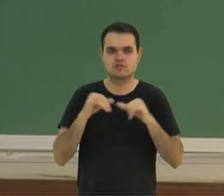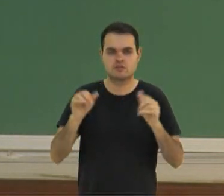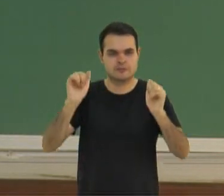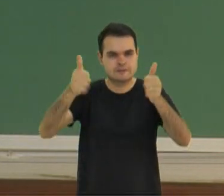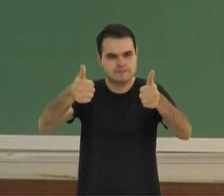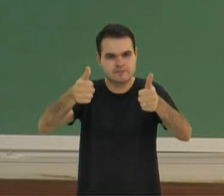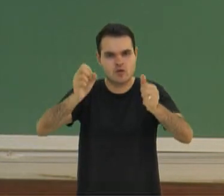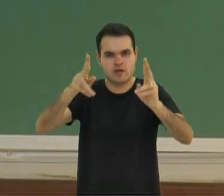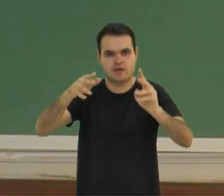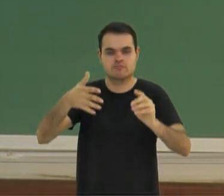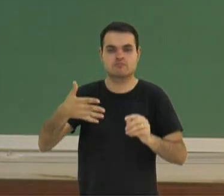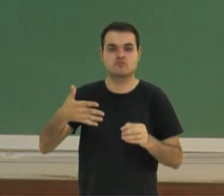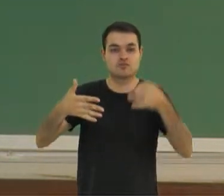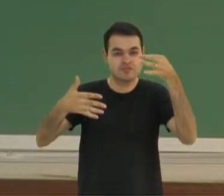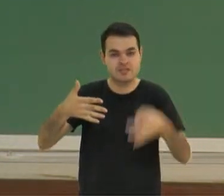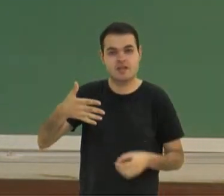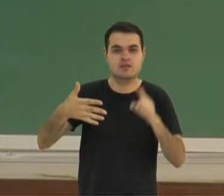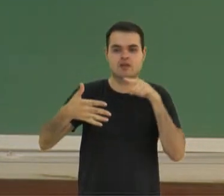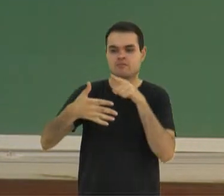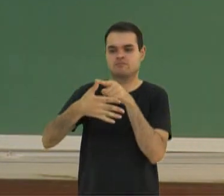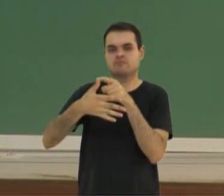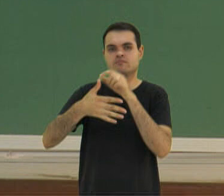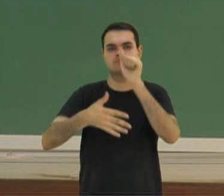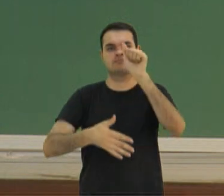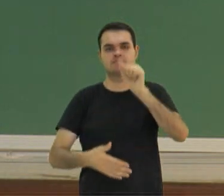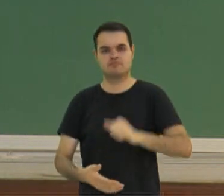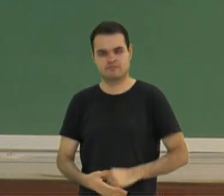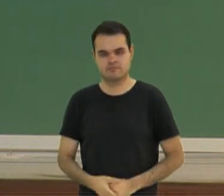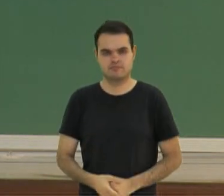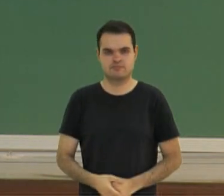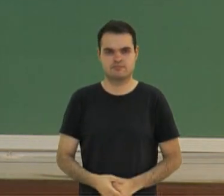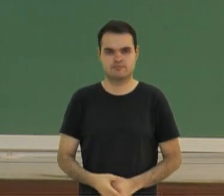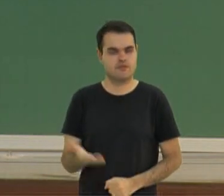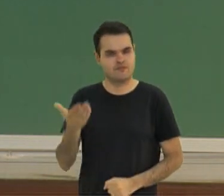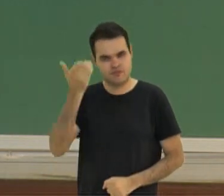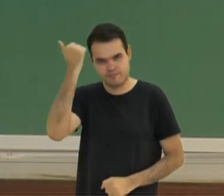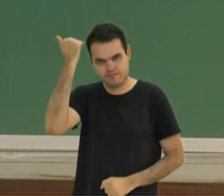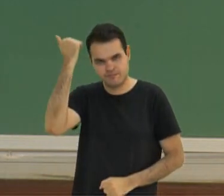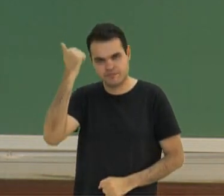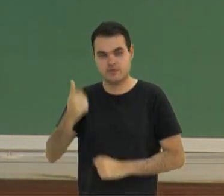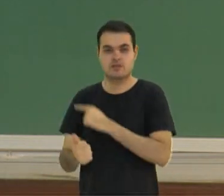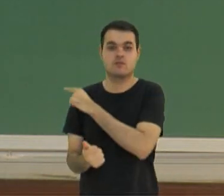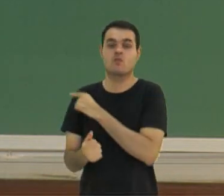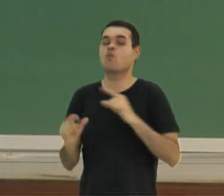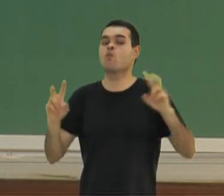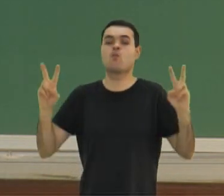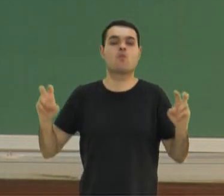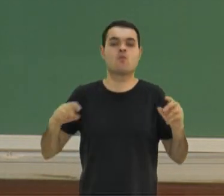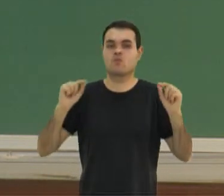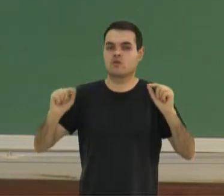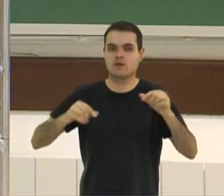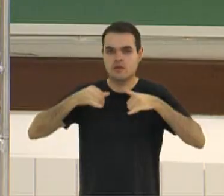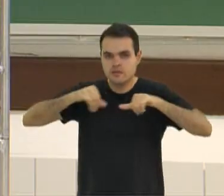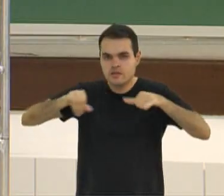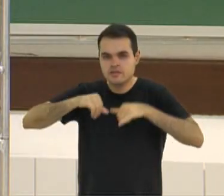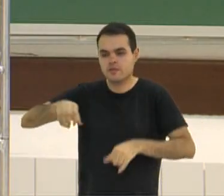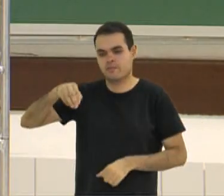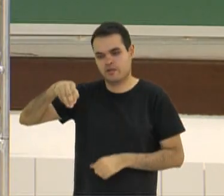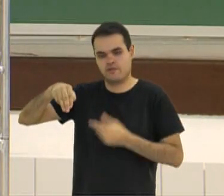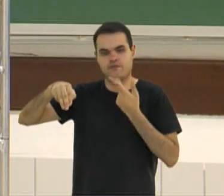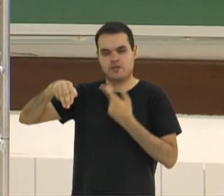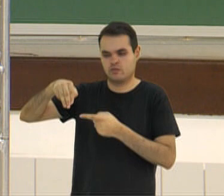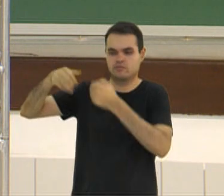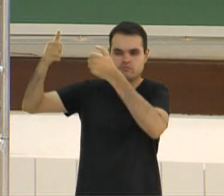Então, alternativa correta, alternativa A. Vamos lá, meus queridos. Então, nós falamos sobre energia mecânica, falamos que era